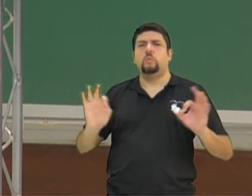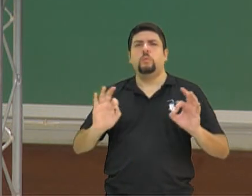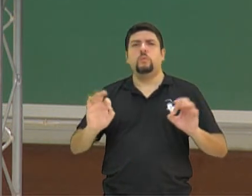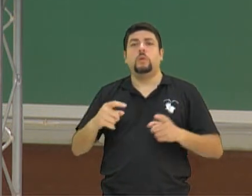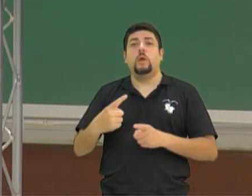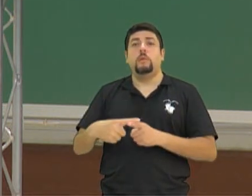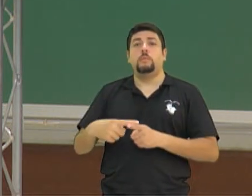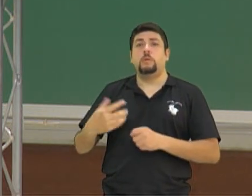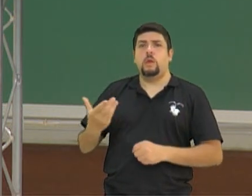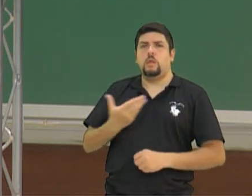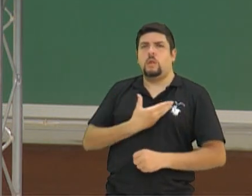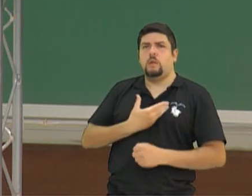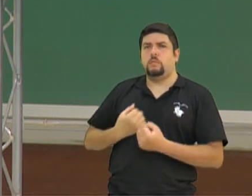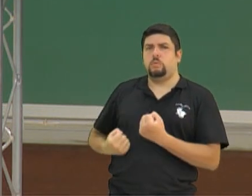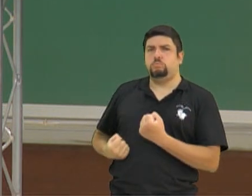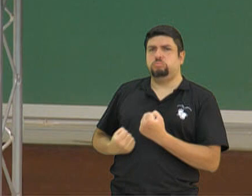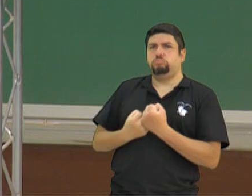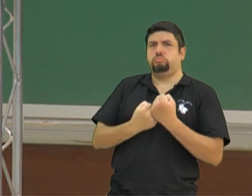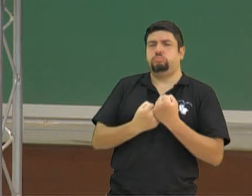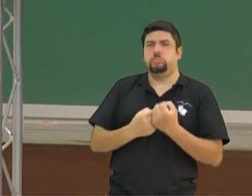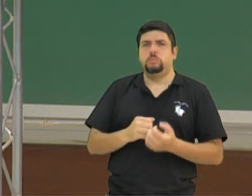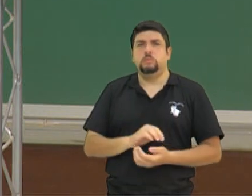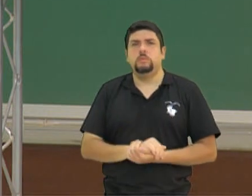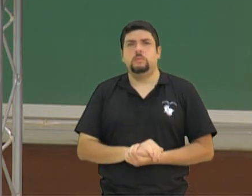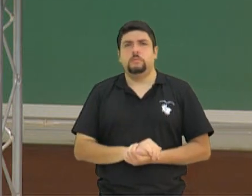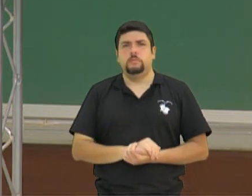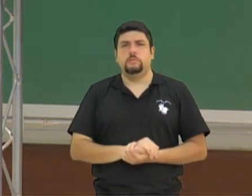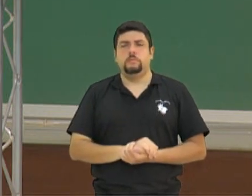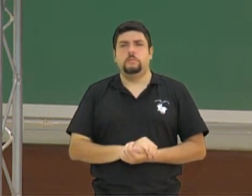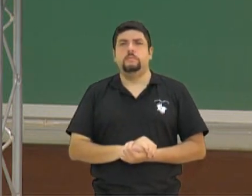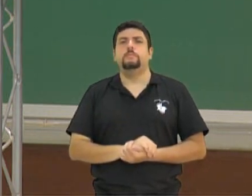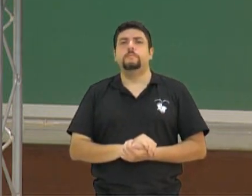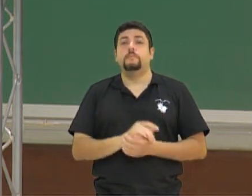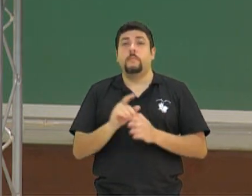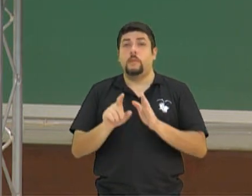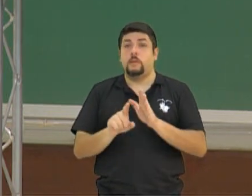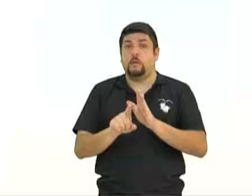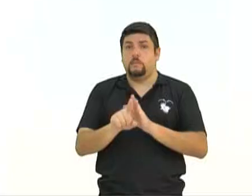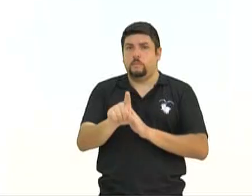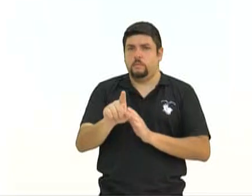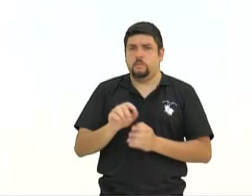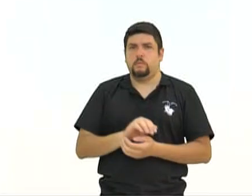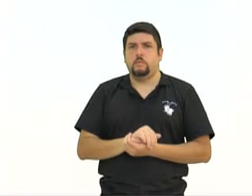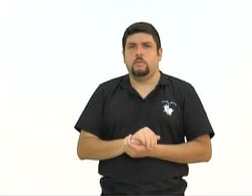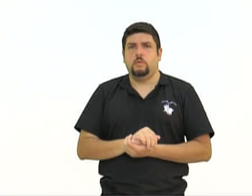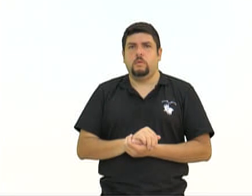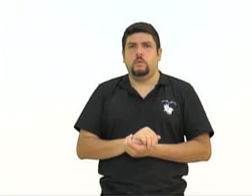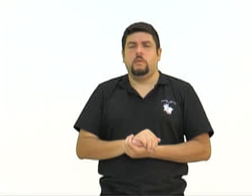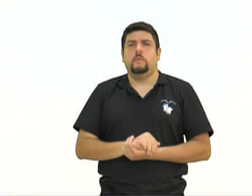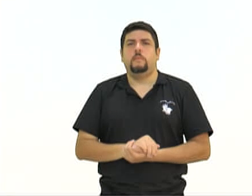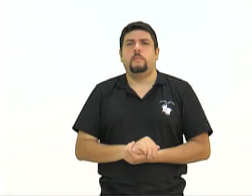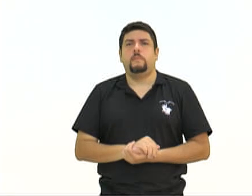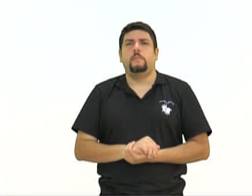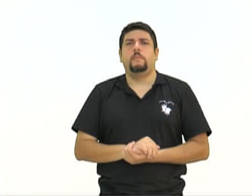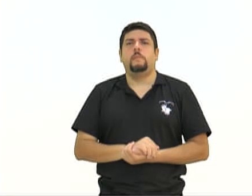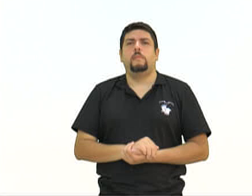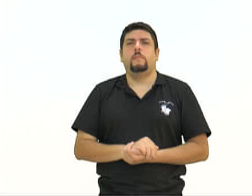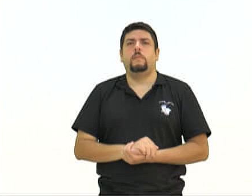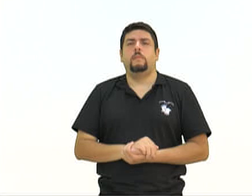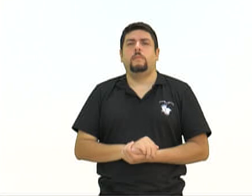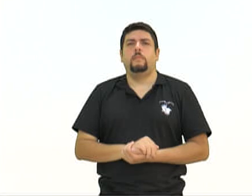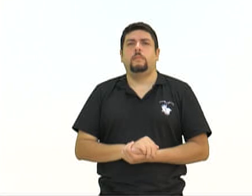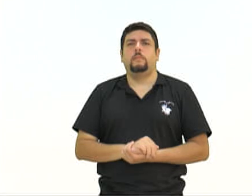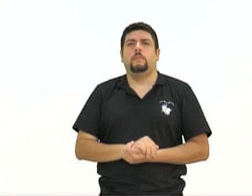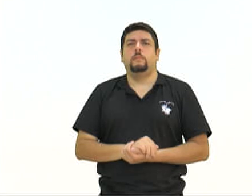suporte, mesmo se foi errado o que fez. A pergunta é: Do you think men and women should be judged